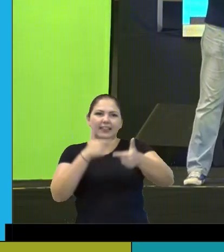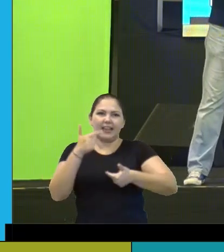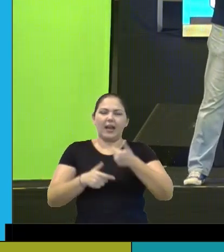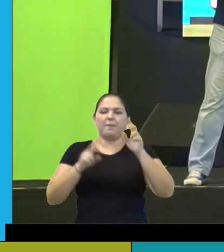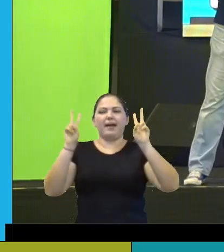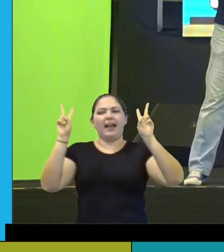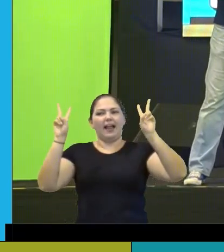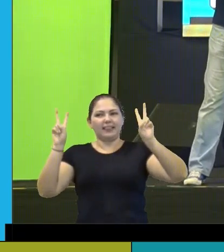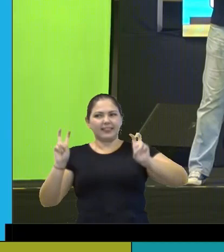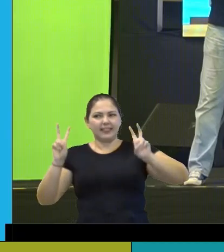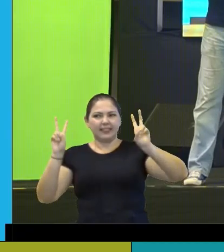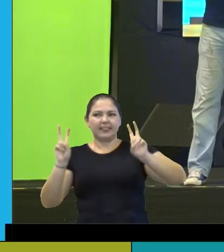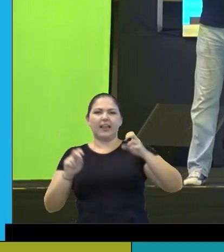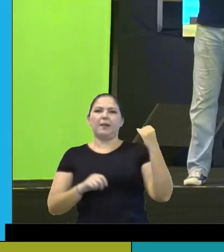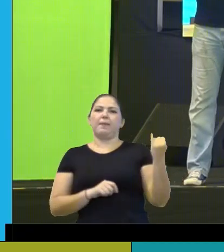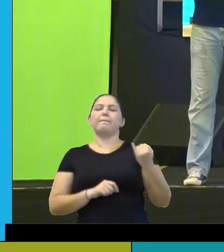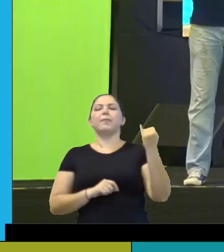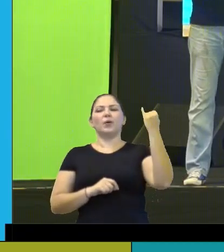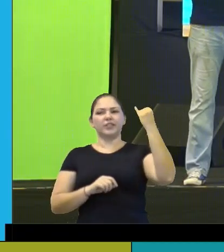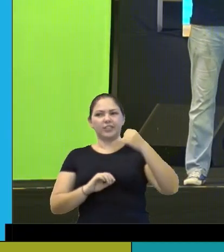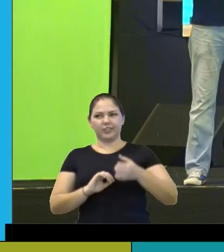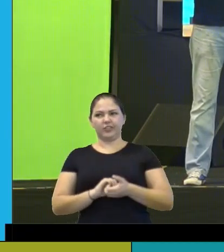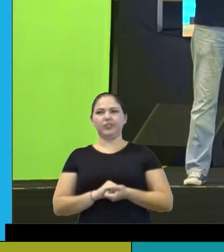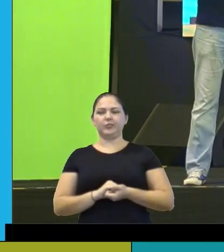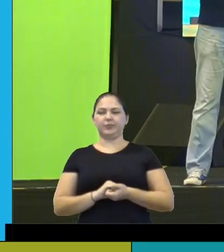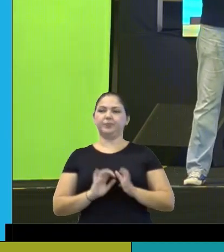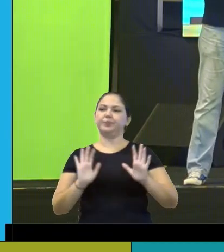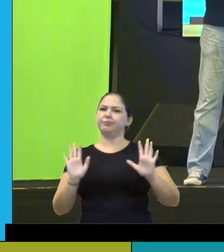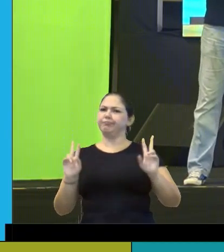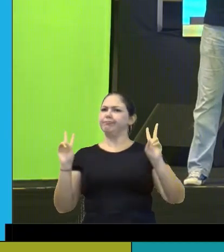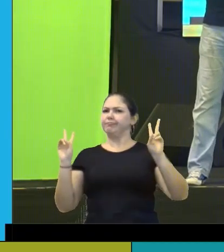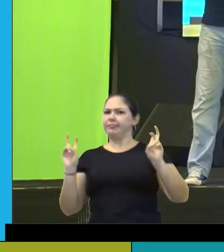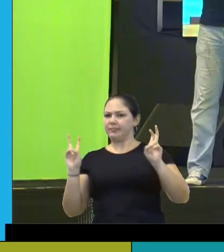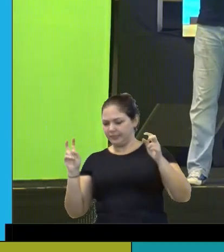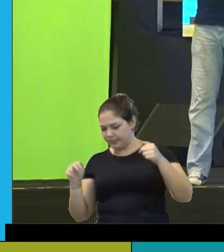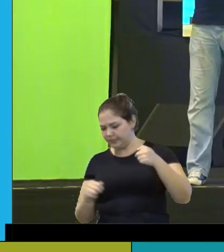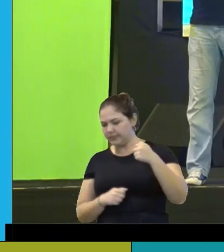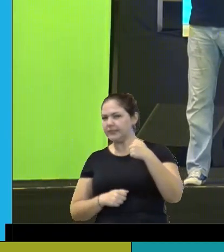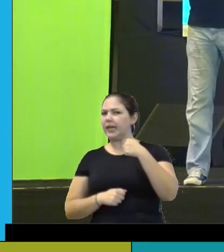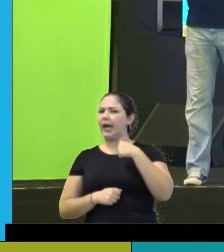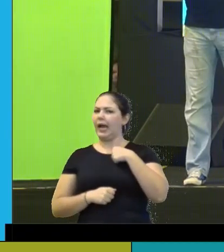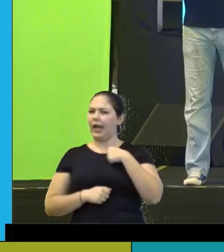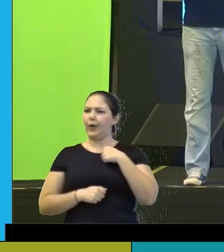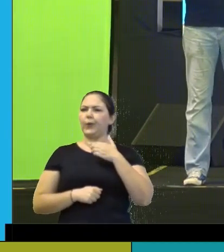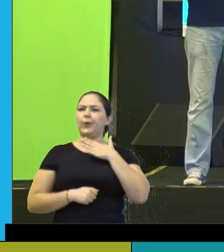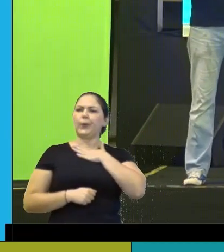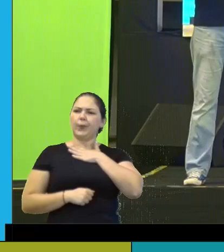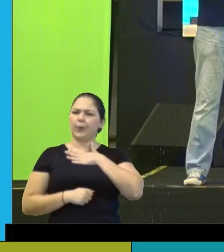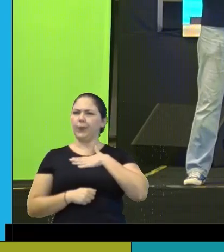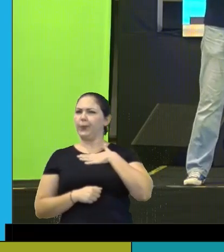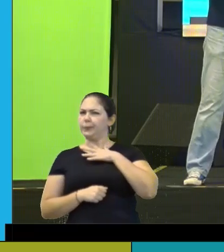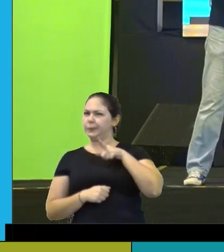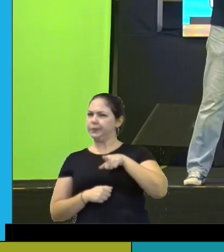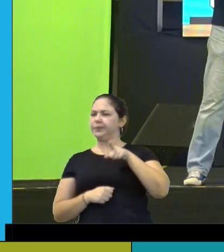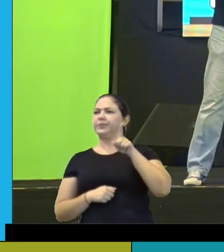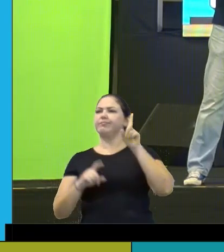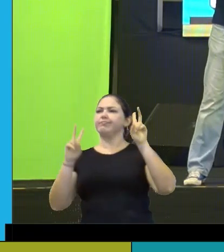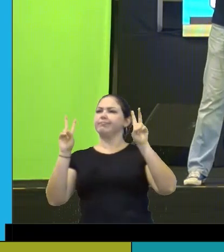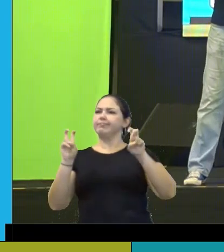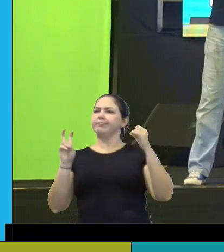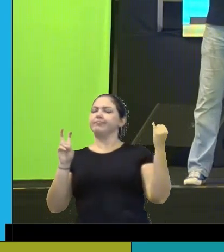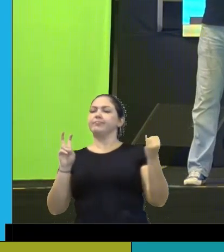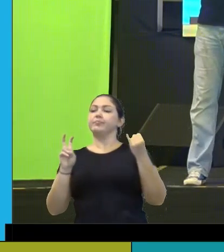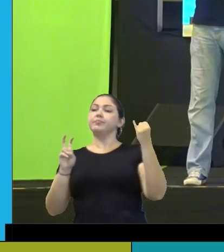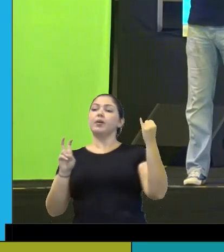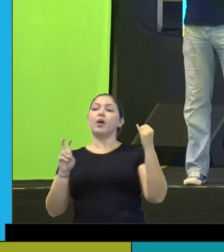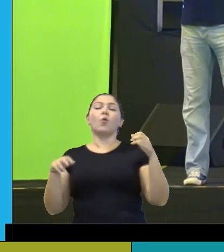sua prova. Dentre os temas que eu particularmente costumo apontar como um tema fundamental, é